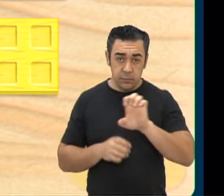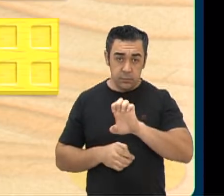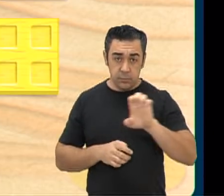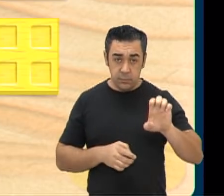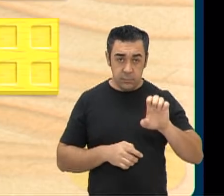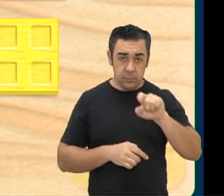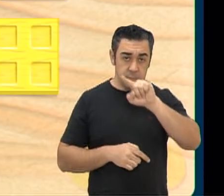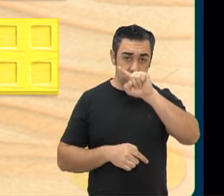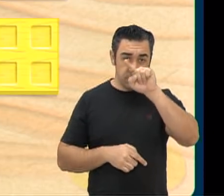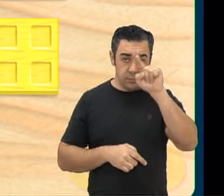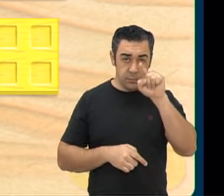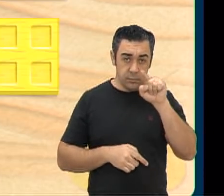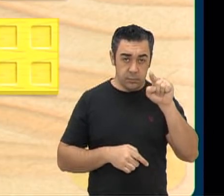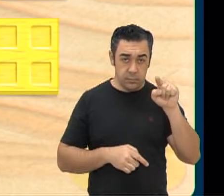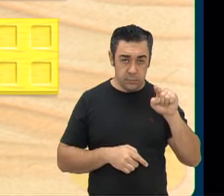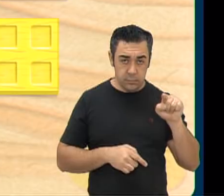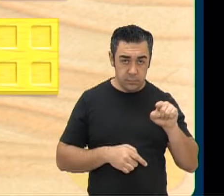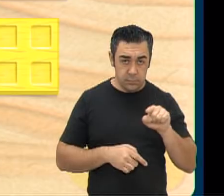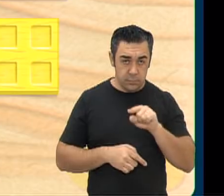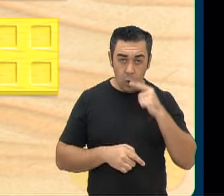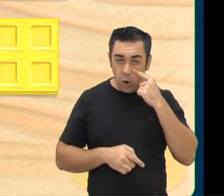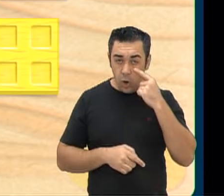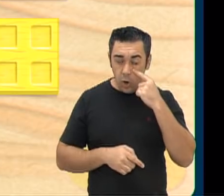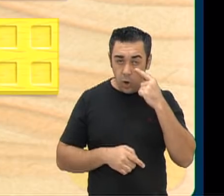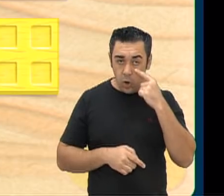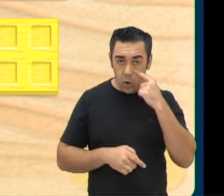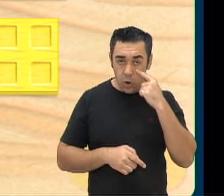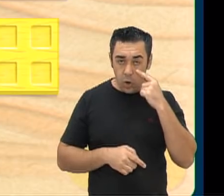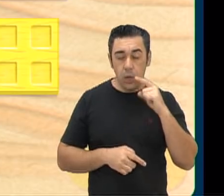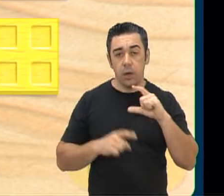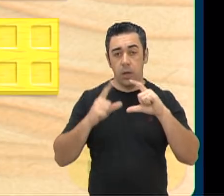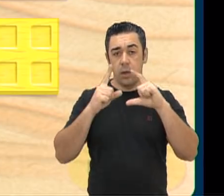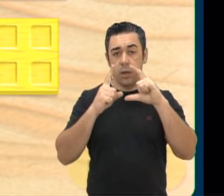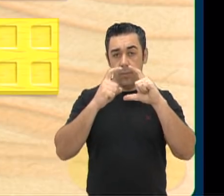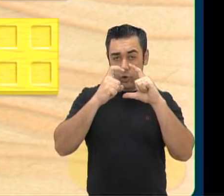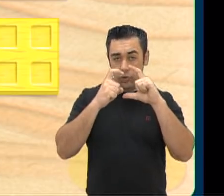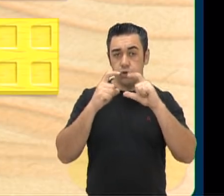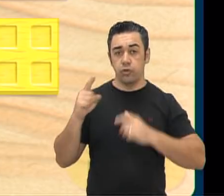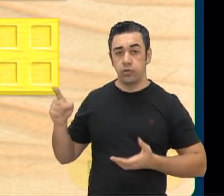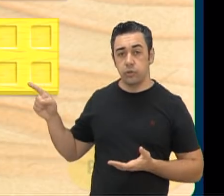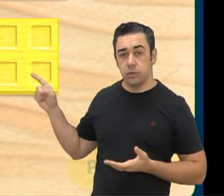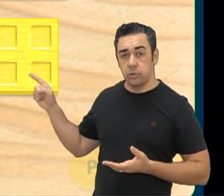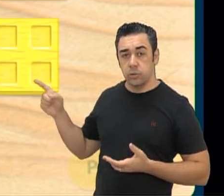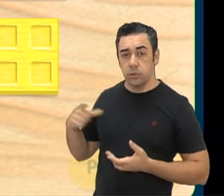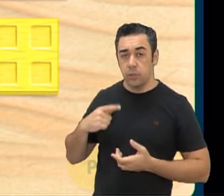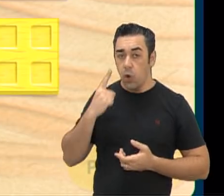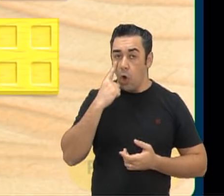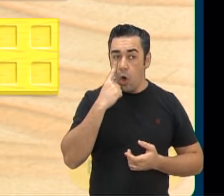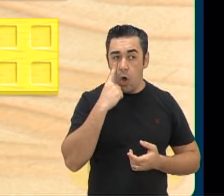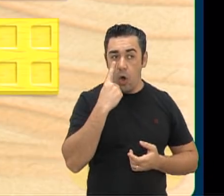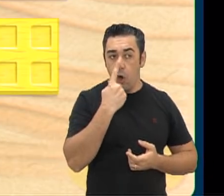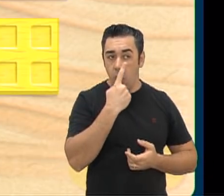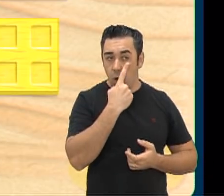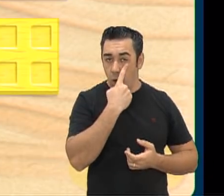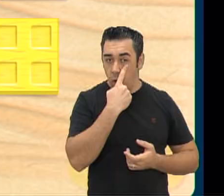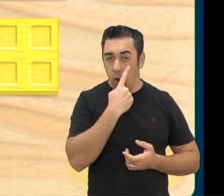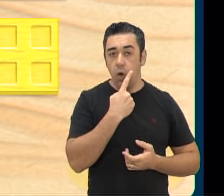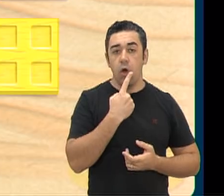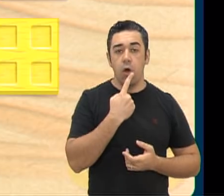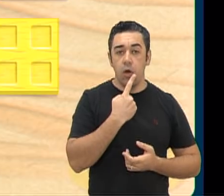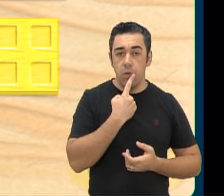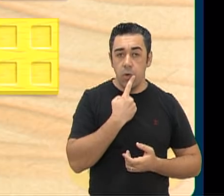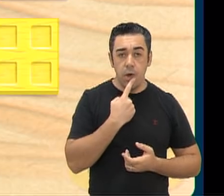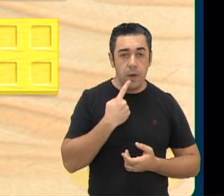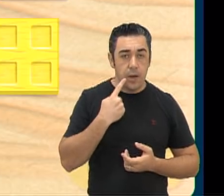você desenha uma figura, veja que é um emoji ali, onde ele tem o olho e a boca. E tem o eixo